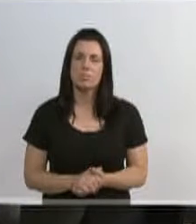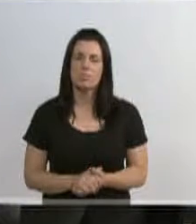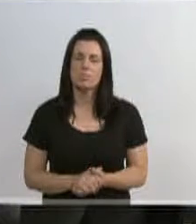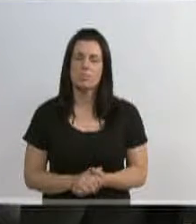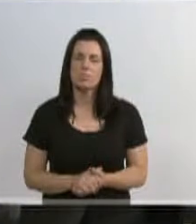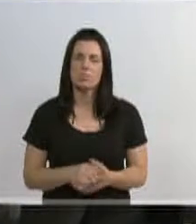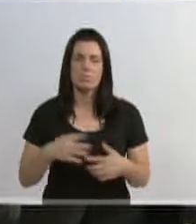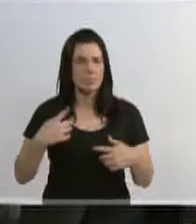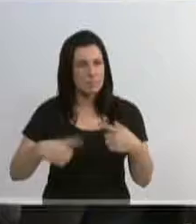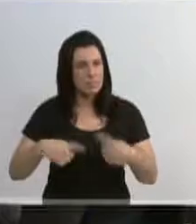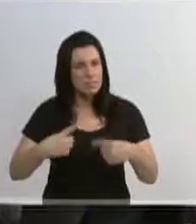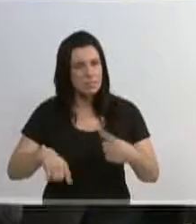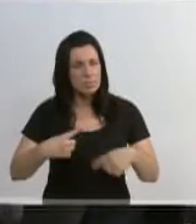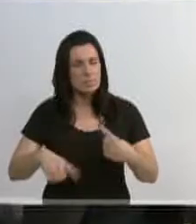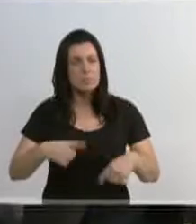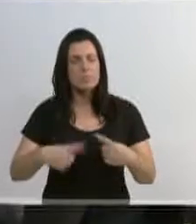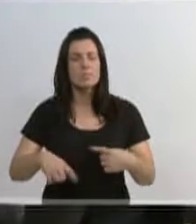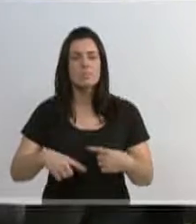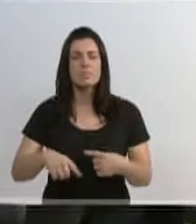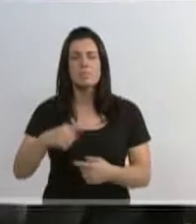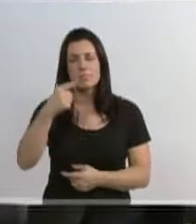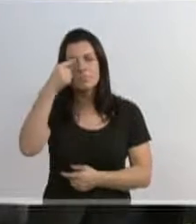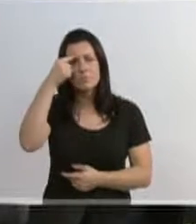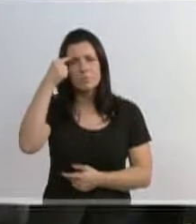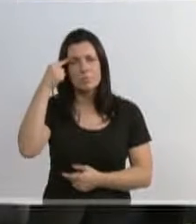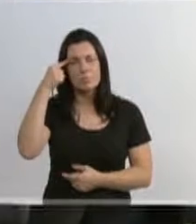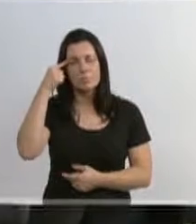Em discussão? Vereador Ito.